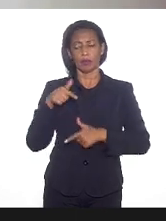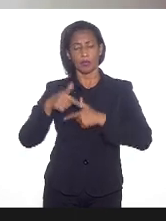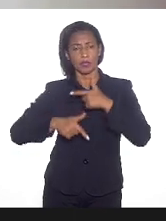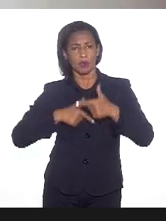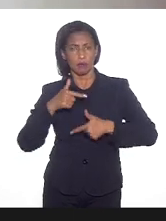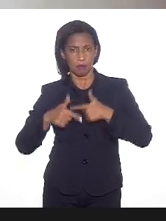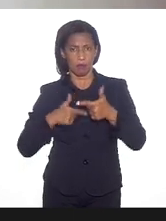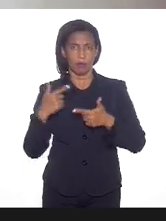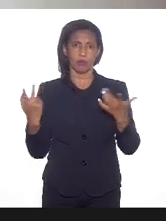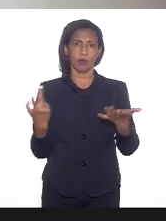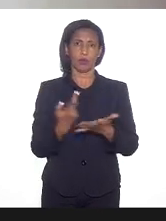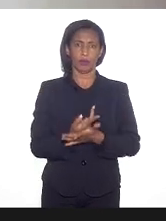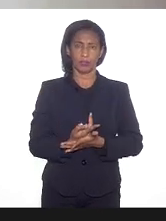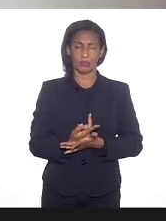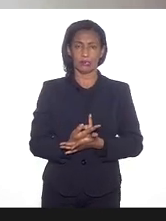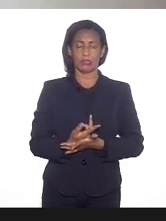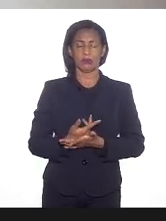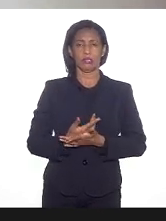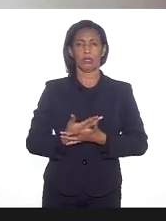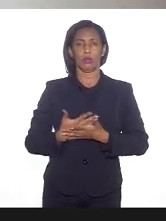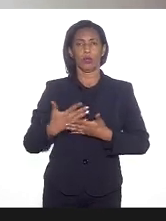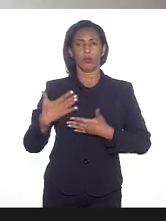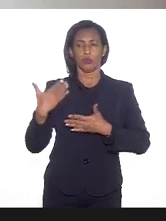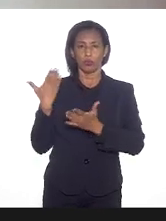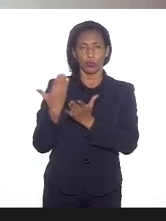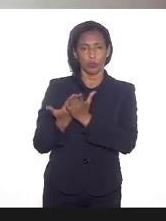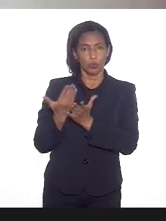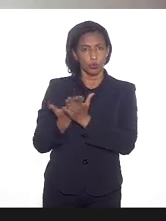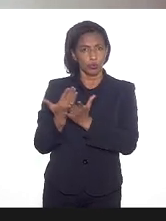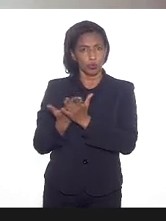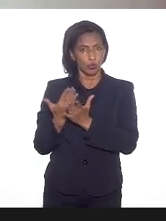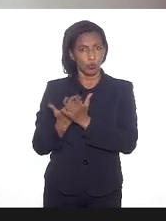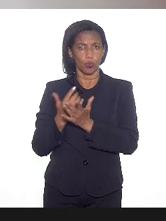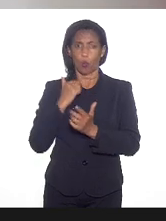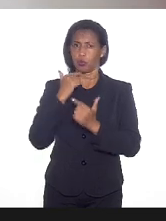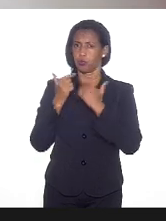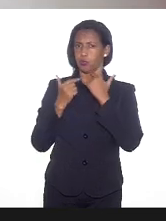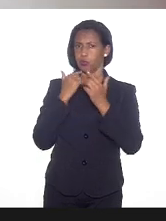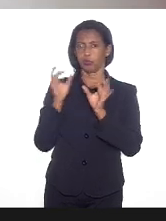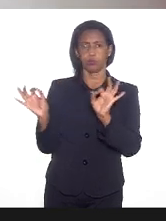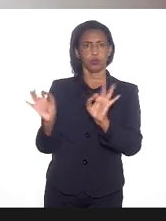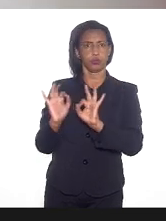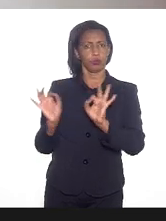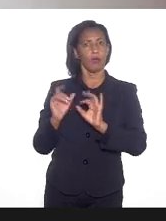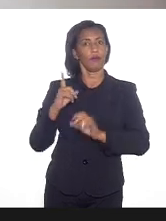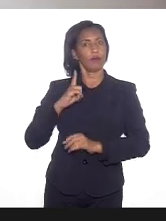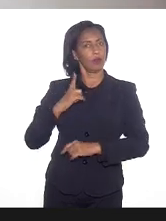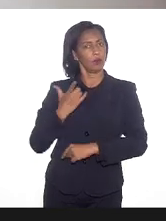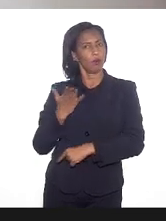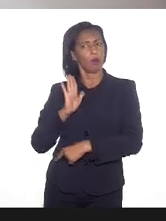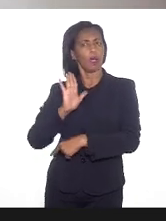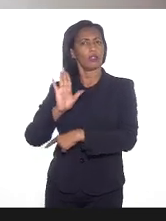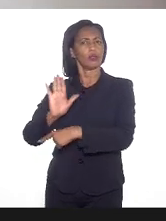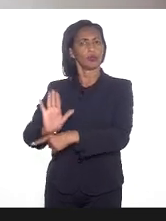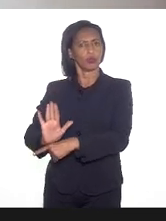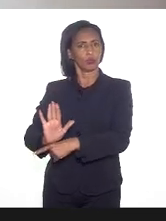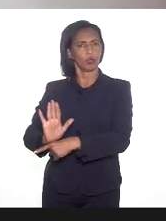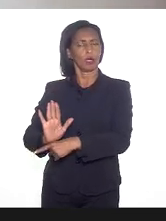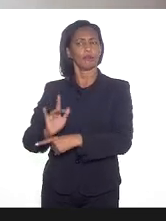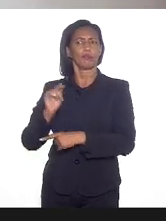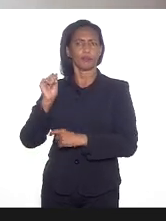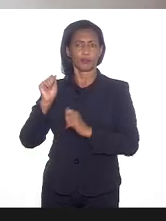gente fez arduamente de estudos, sem dúvida nenhuma, vai ter uma contribuição para o